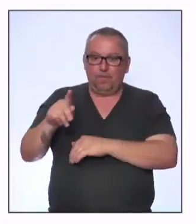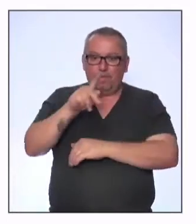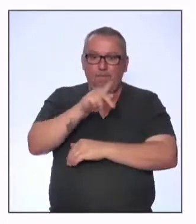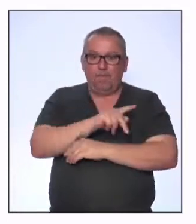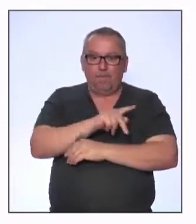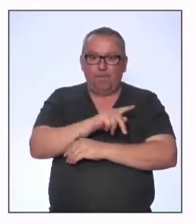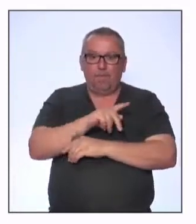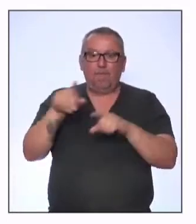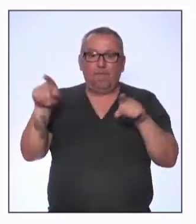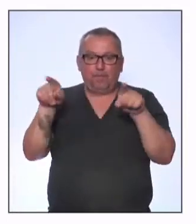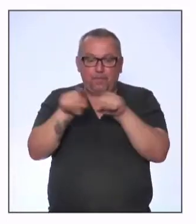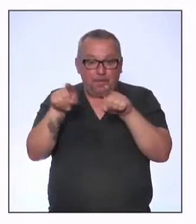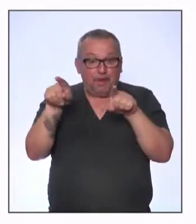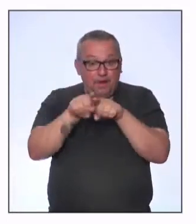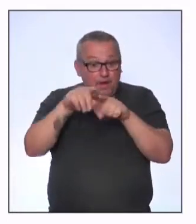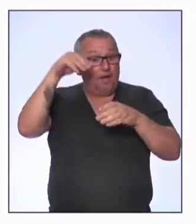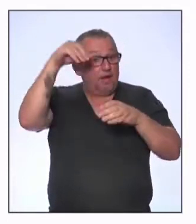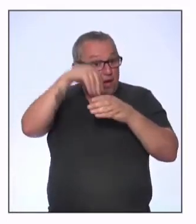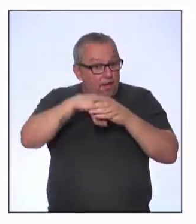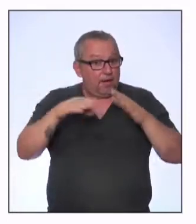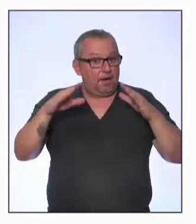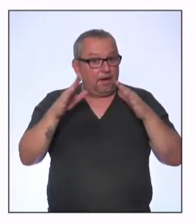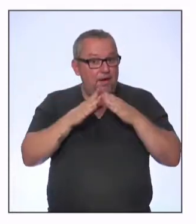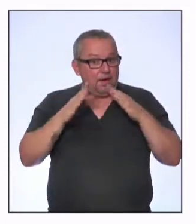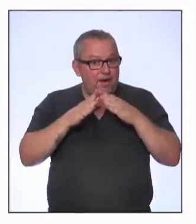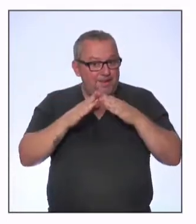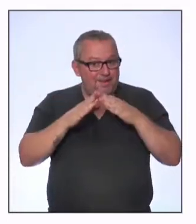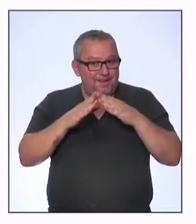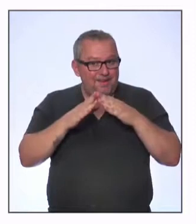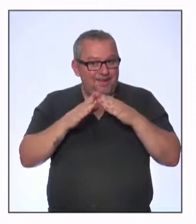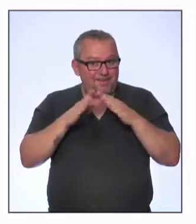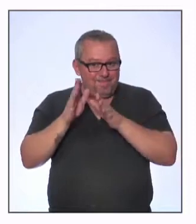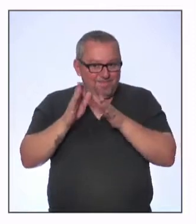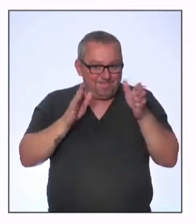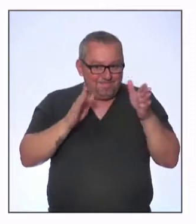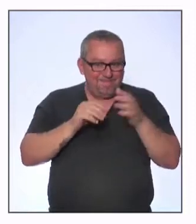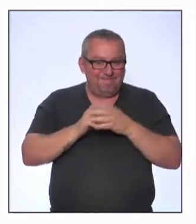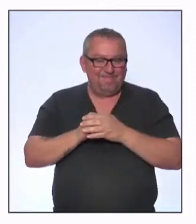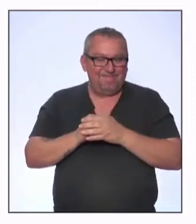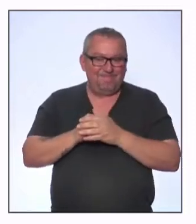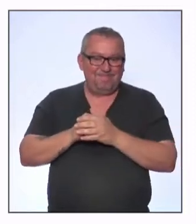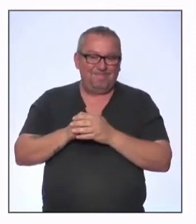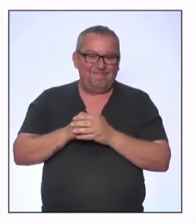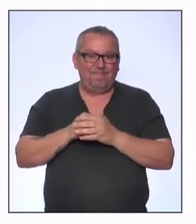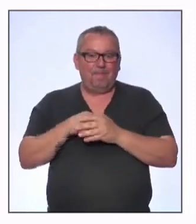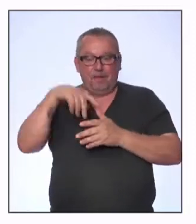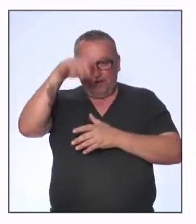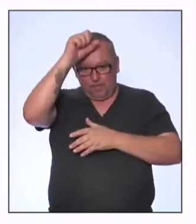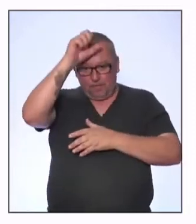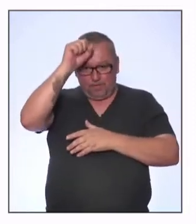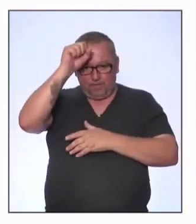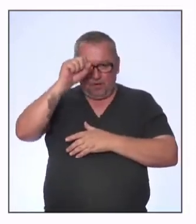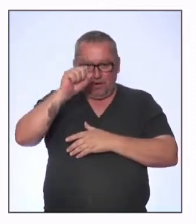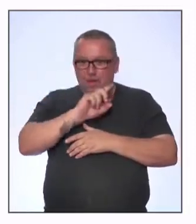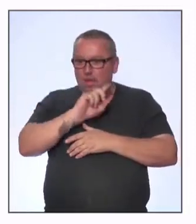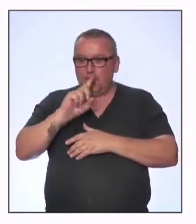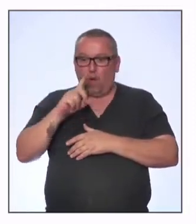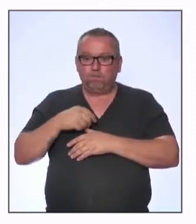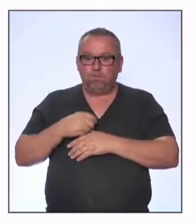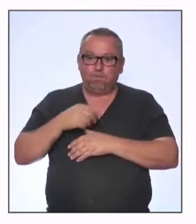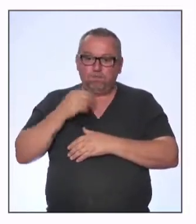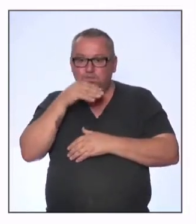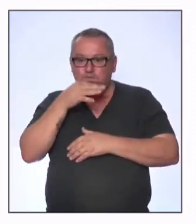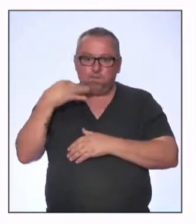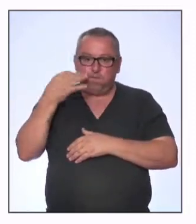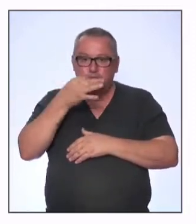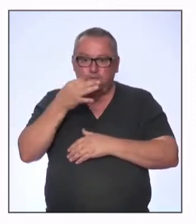professores. Também é em casa, volta para a coluna da esquerda, que se aprende a não falar de boca cheia,